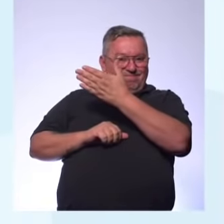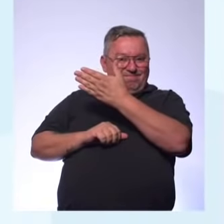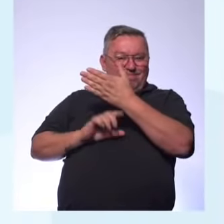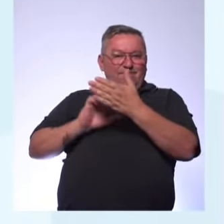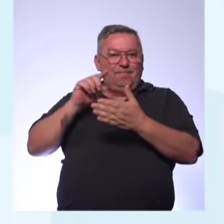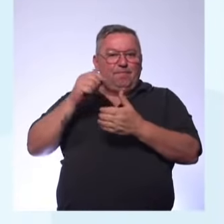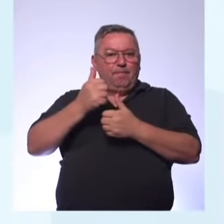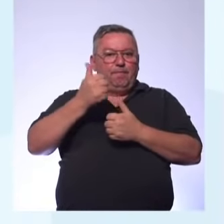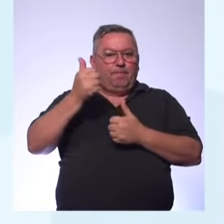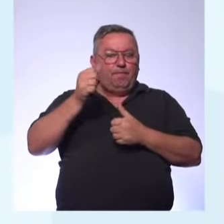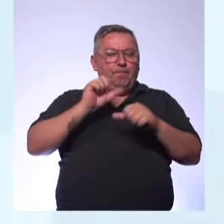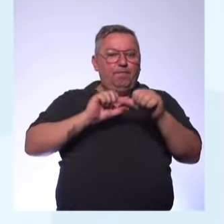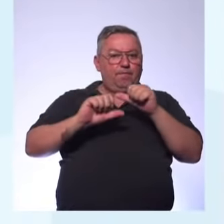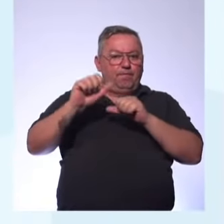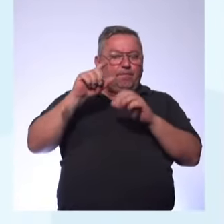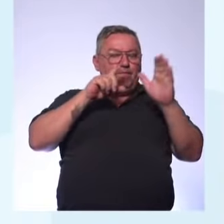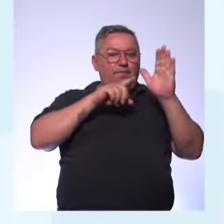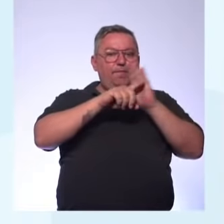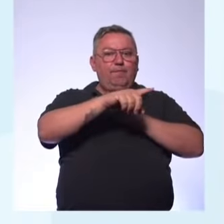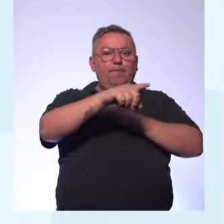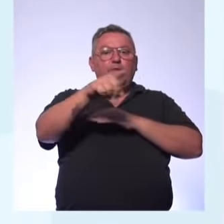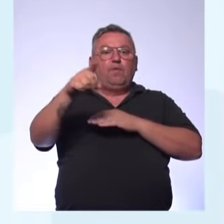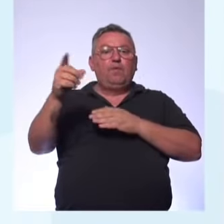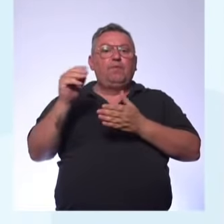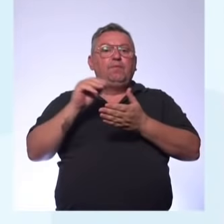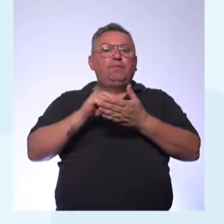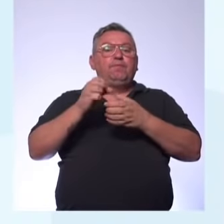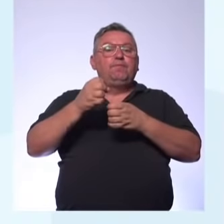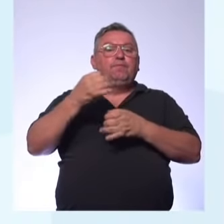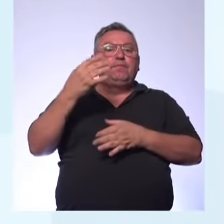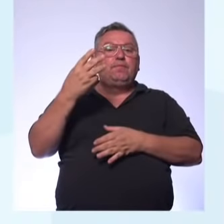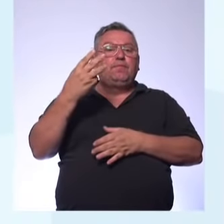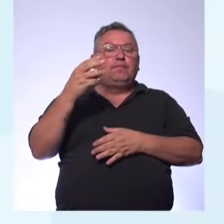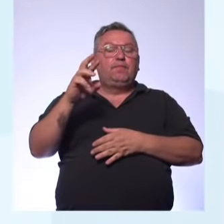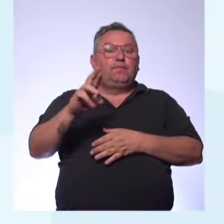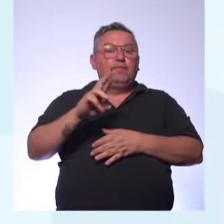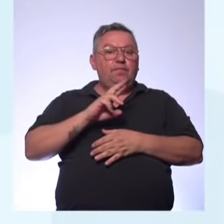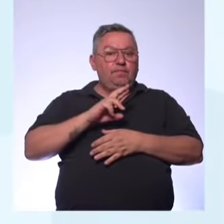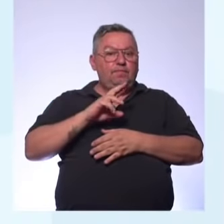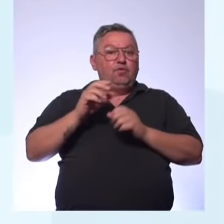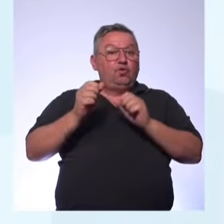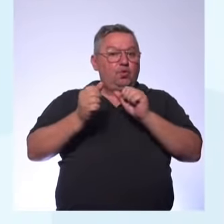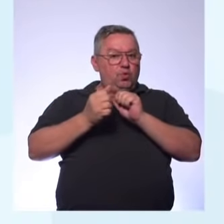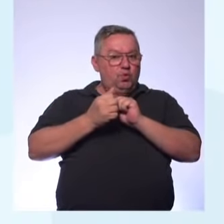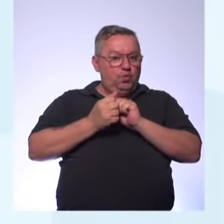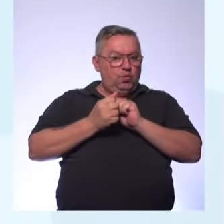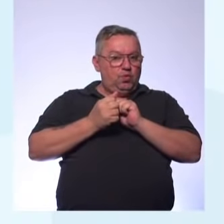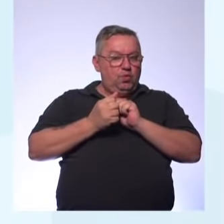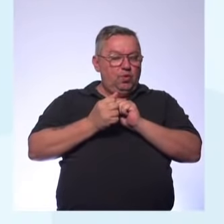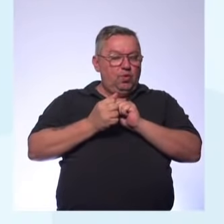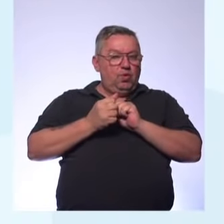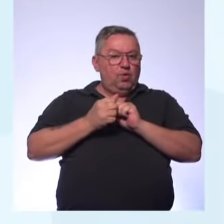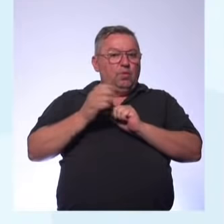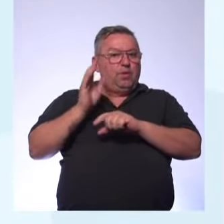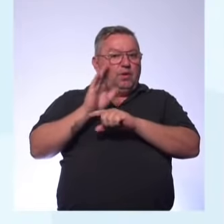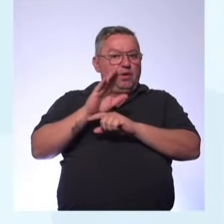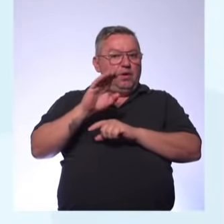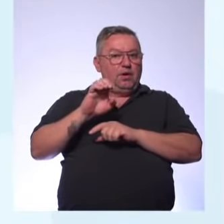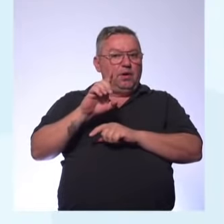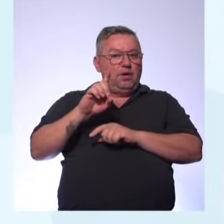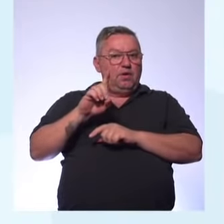diretor passa para as perguntas e você coloca no chat as três perguntas, as três respostas juntas para ajudar o Ed,